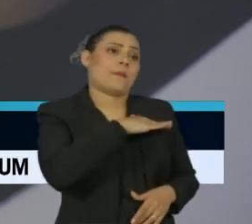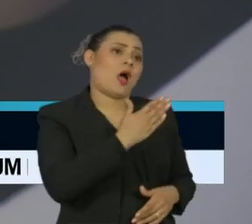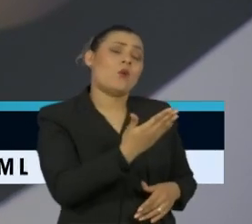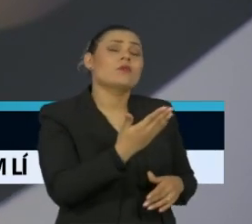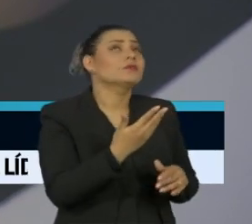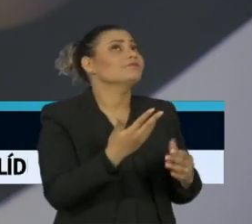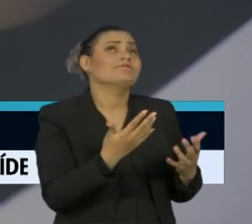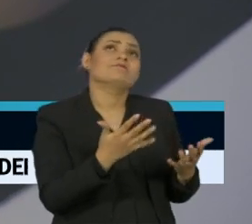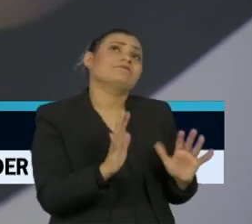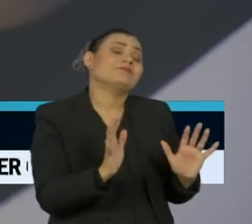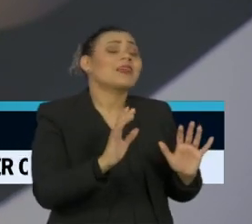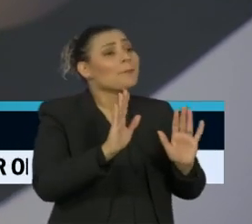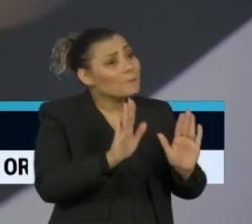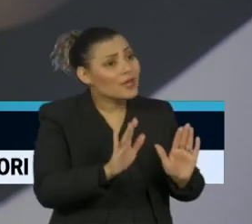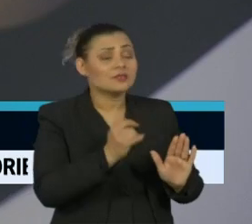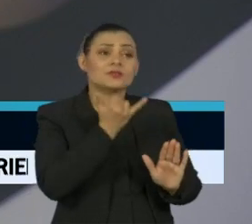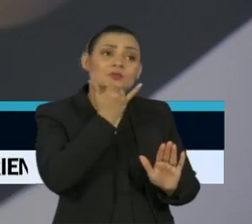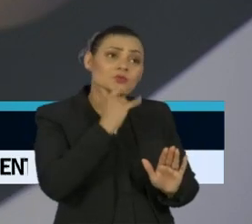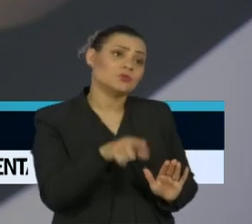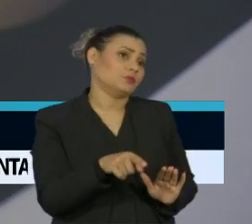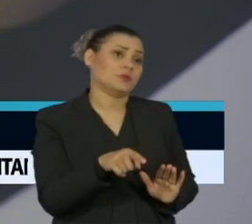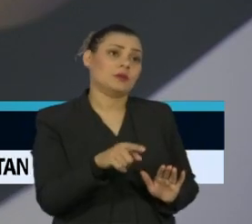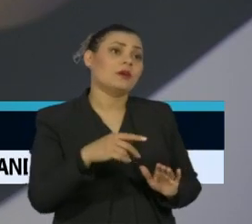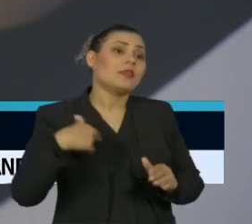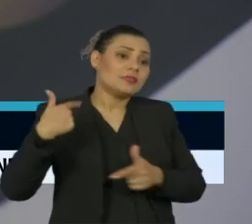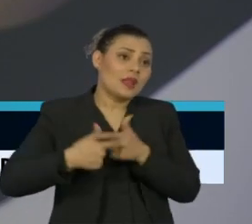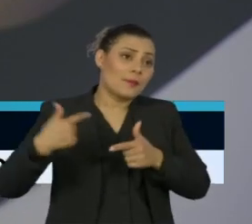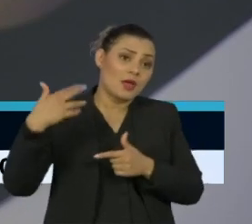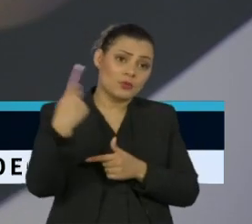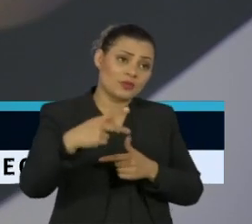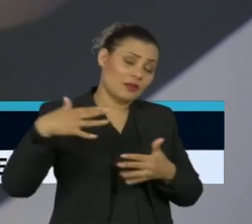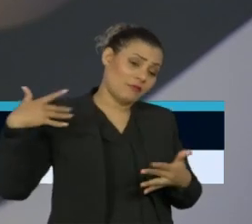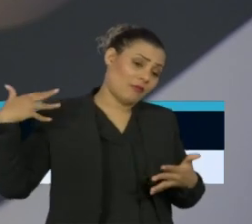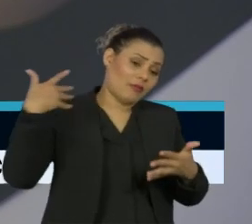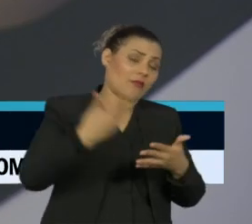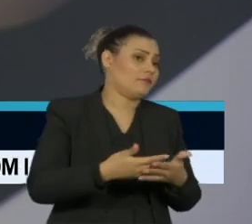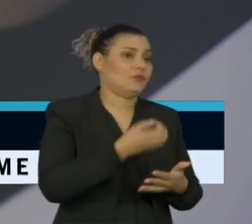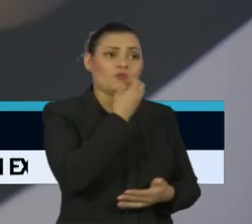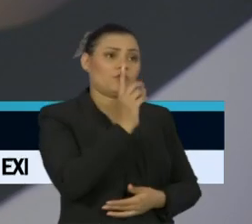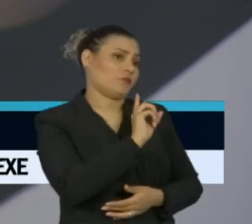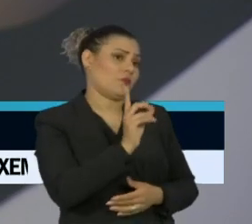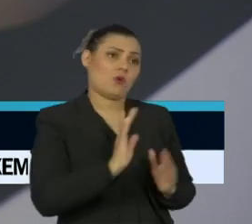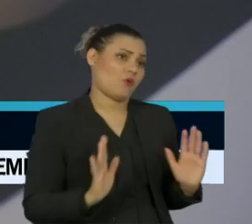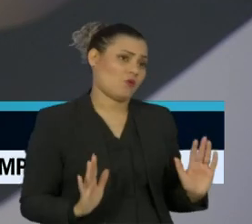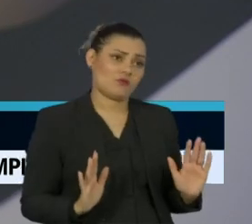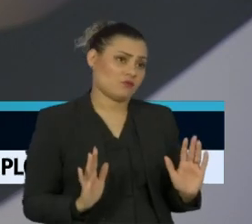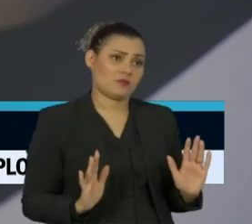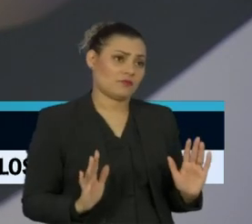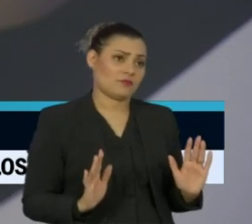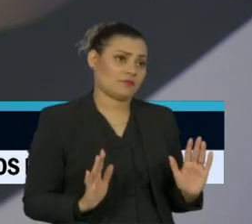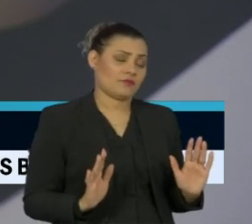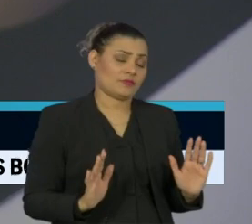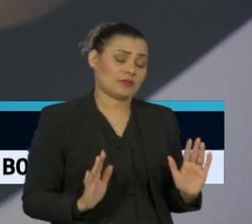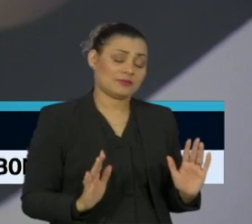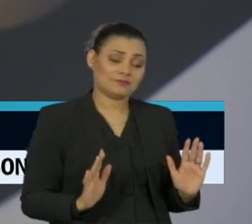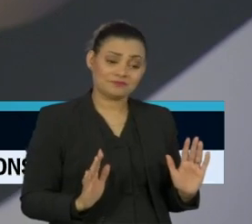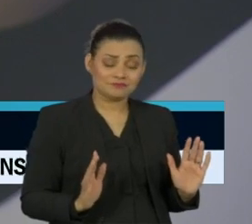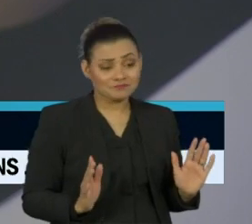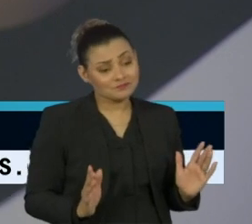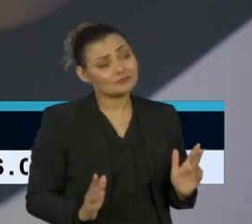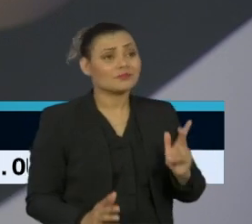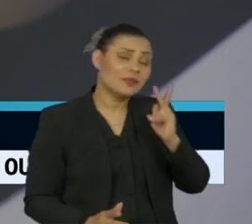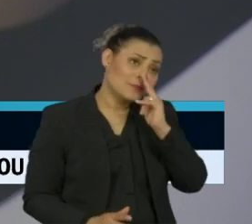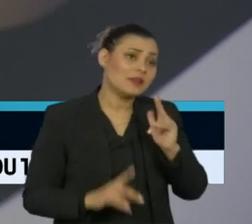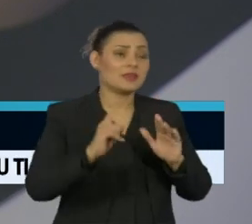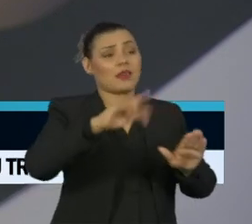mas ele não foi muito feliz ao longo da sua gestão ele ele ele ele ele digamos ele ele